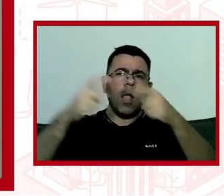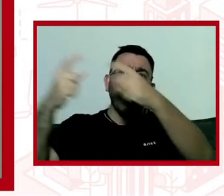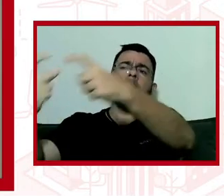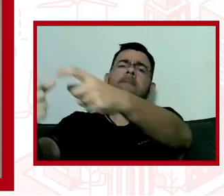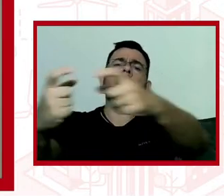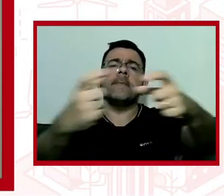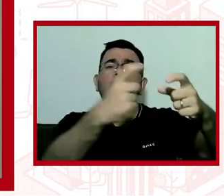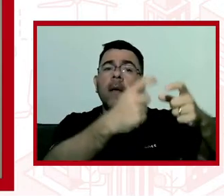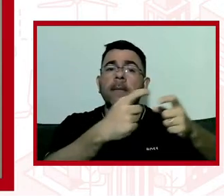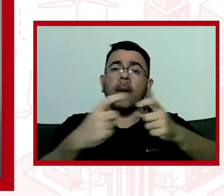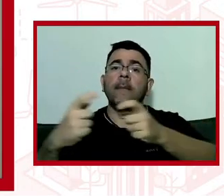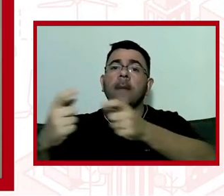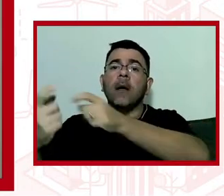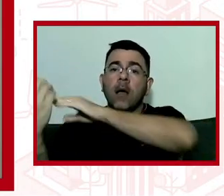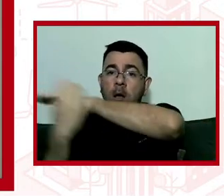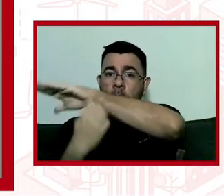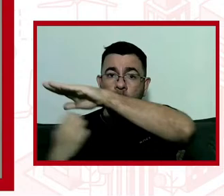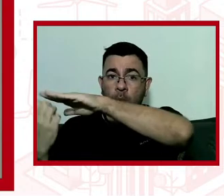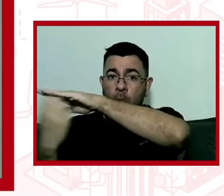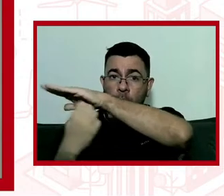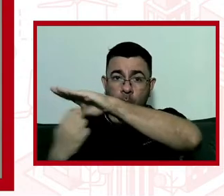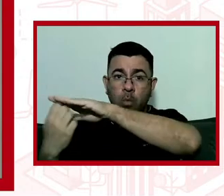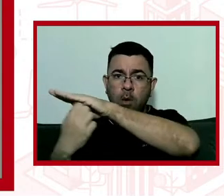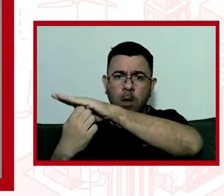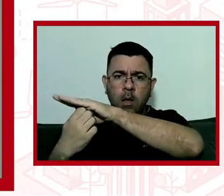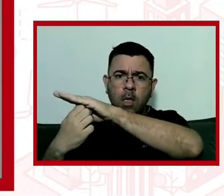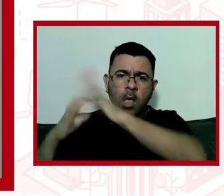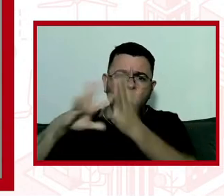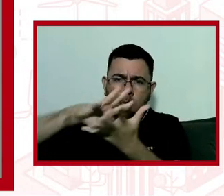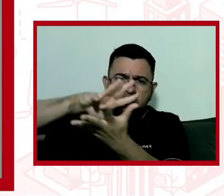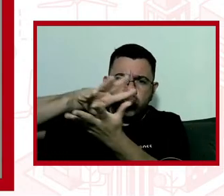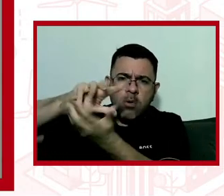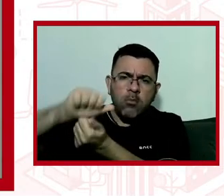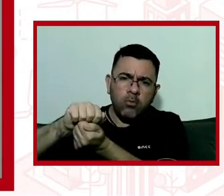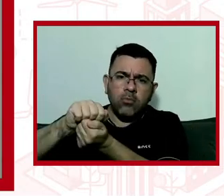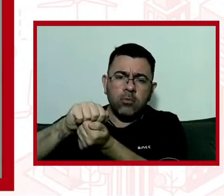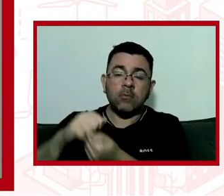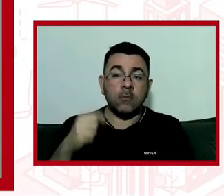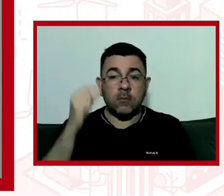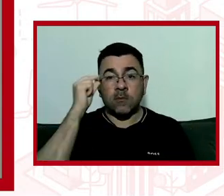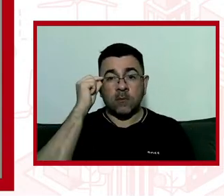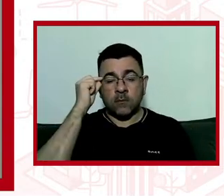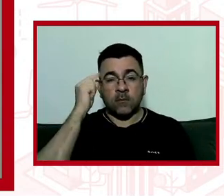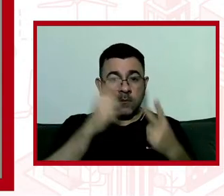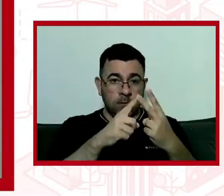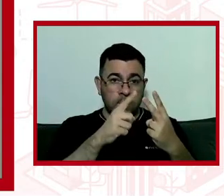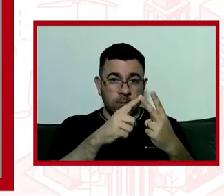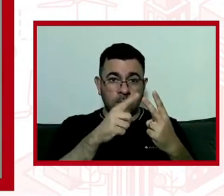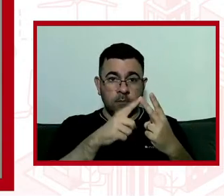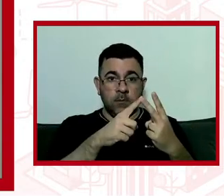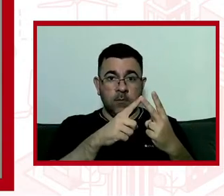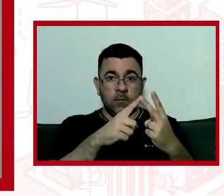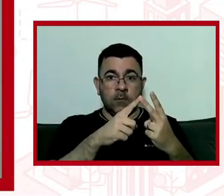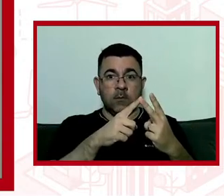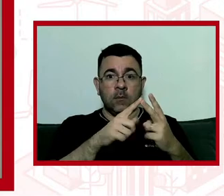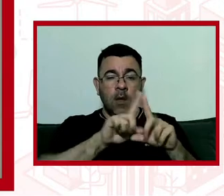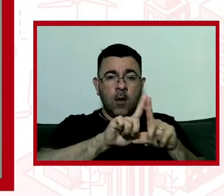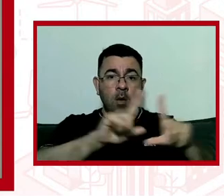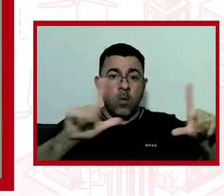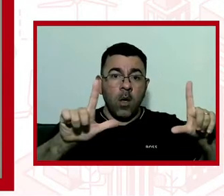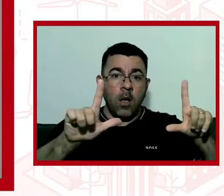empresa um software de georeferenciamento global eh e um outro com um software de